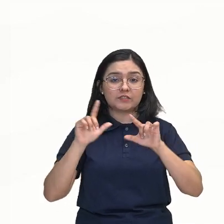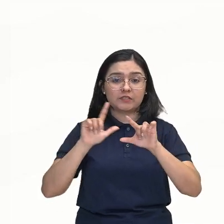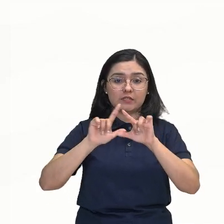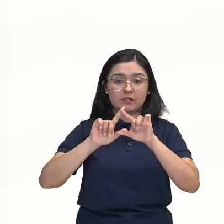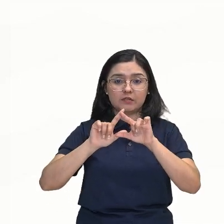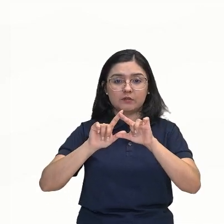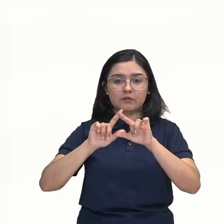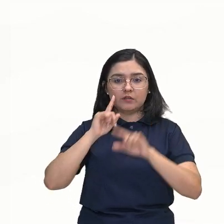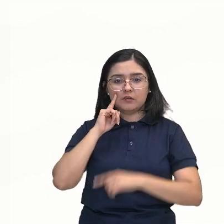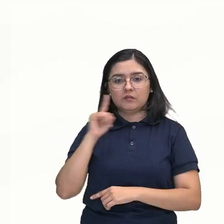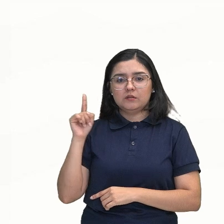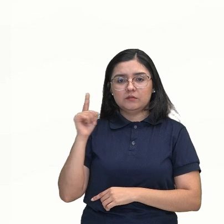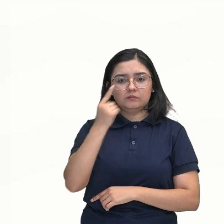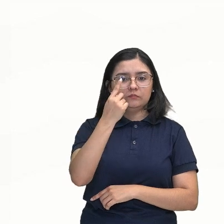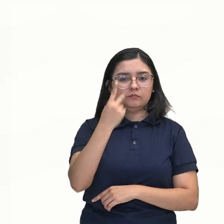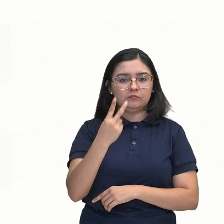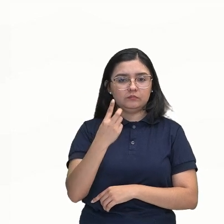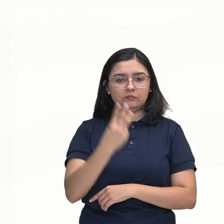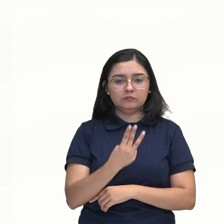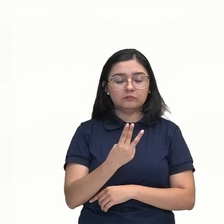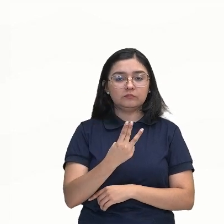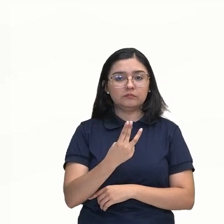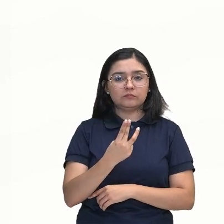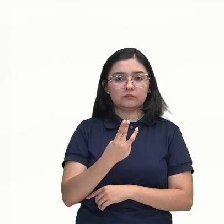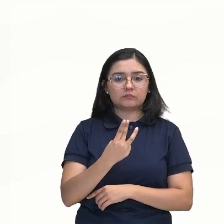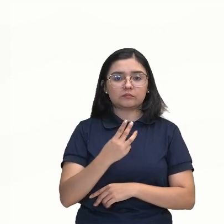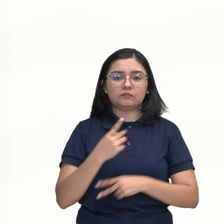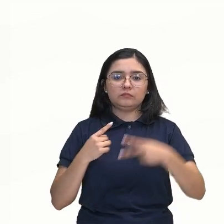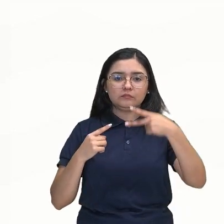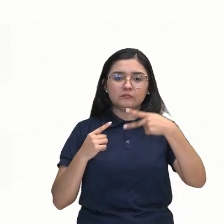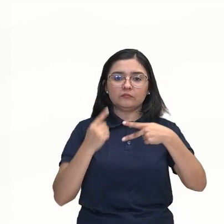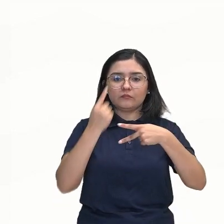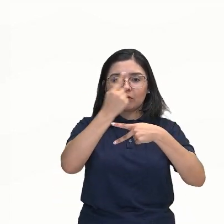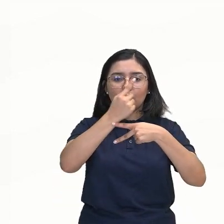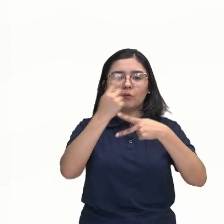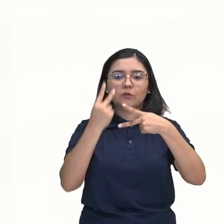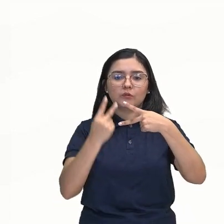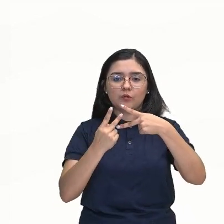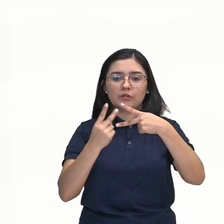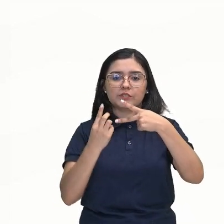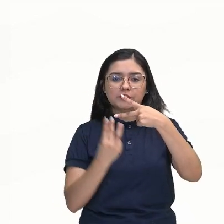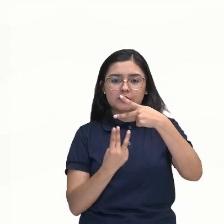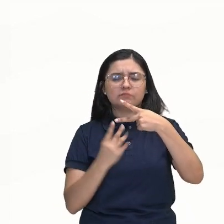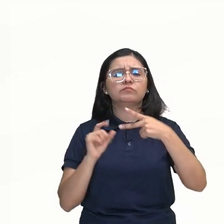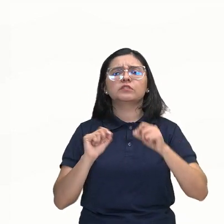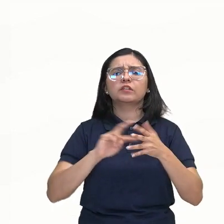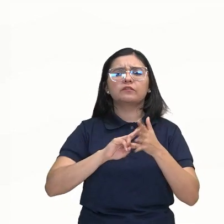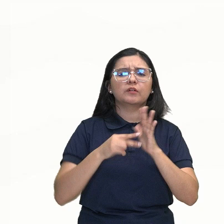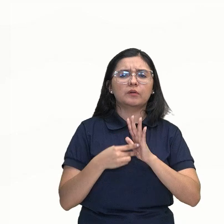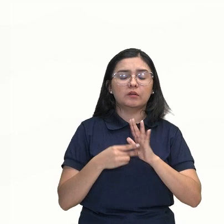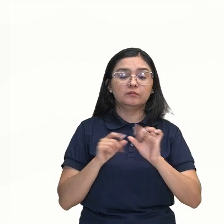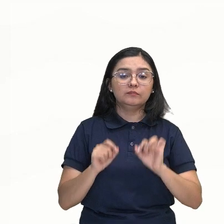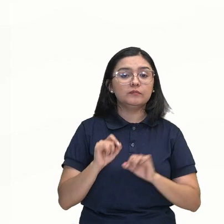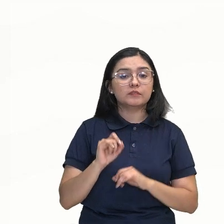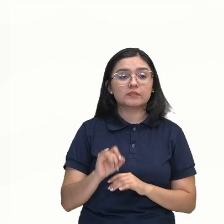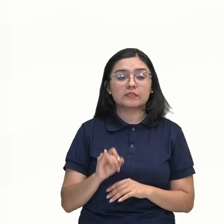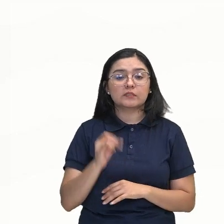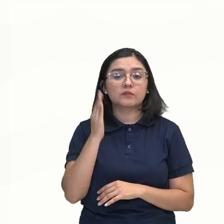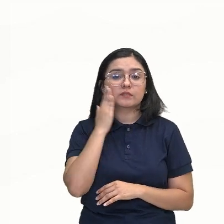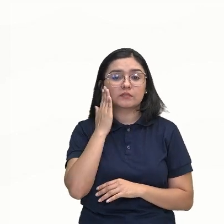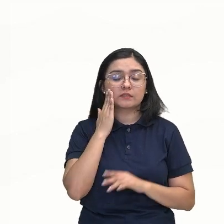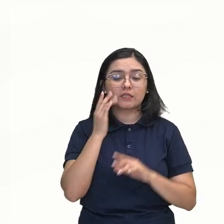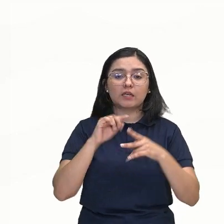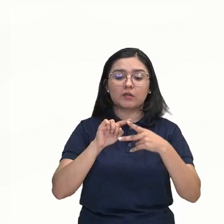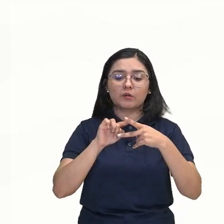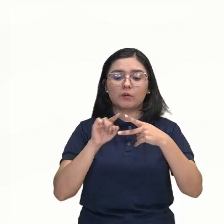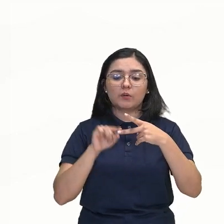1, 2, 3 triângulos. O que isso significa? Se eu sei que a soma dos ângulos